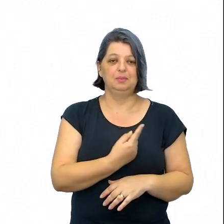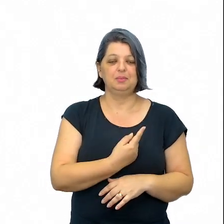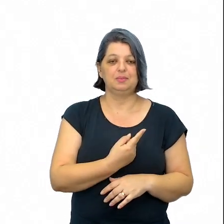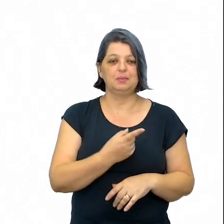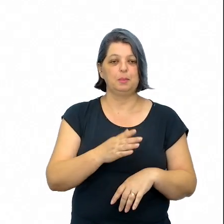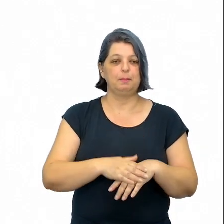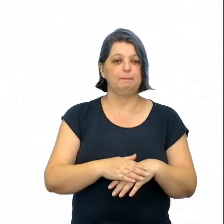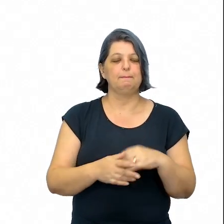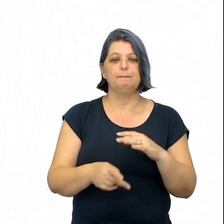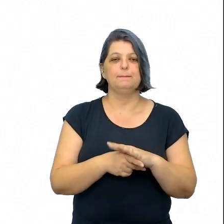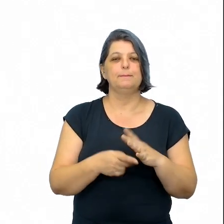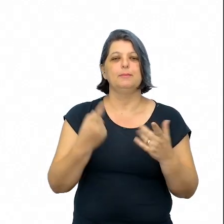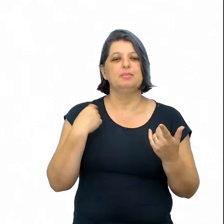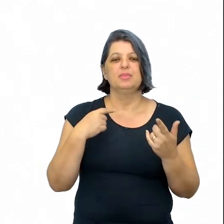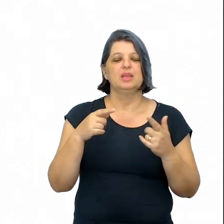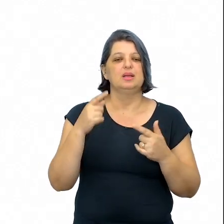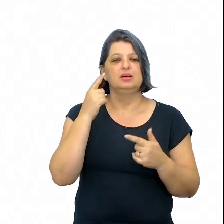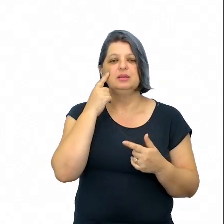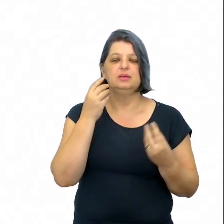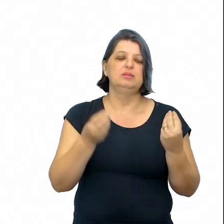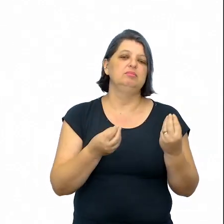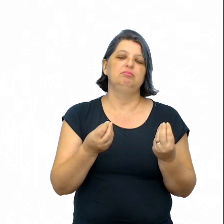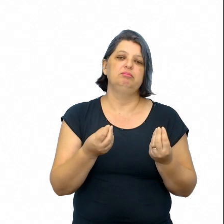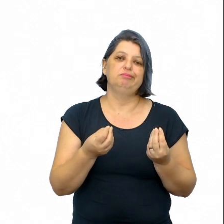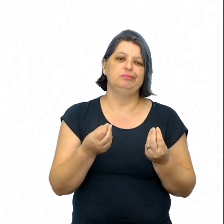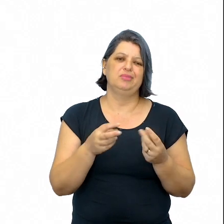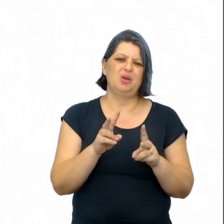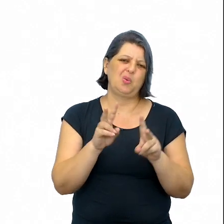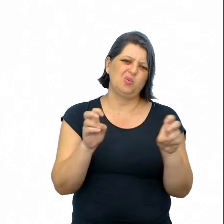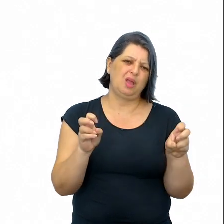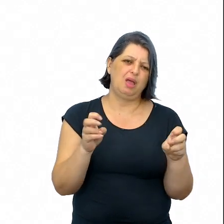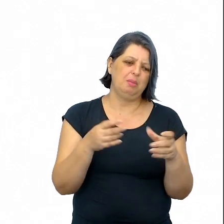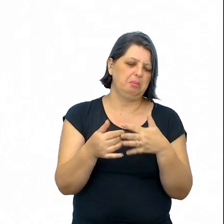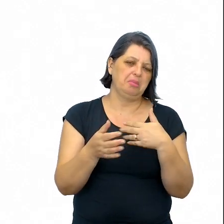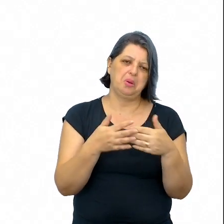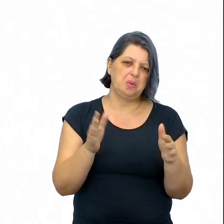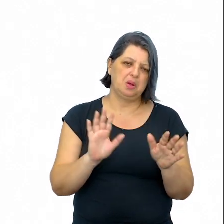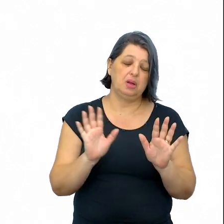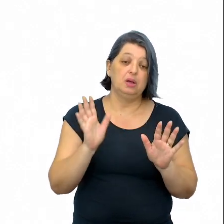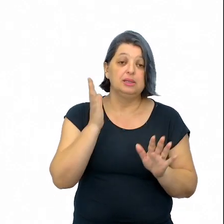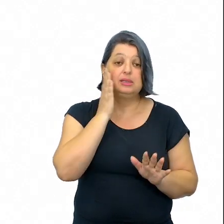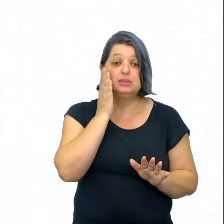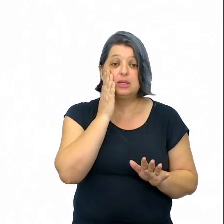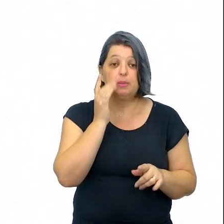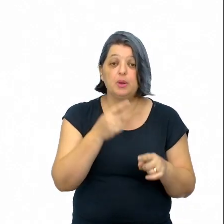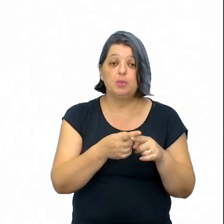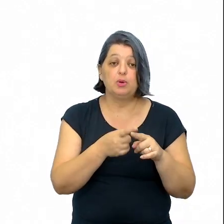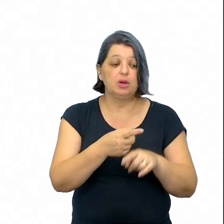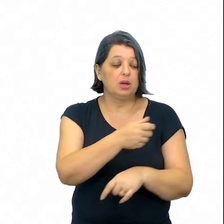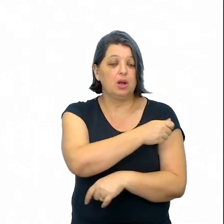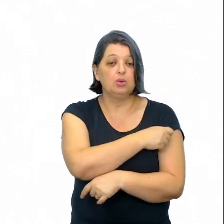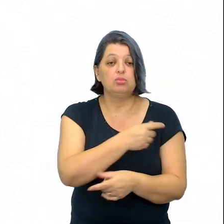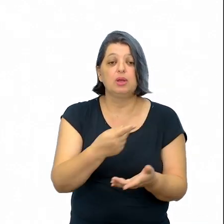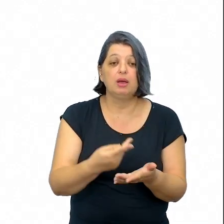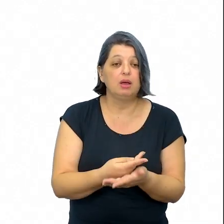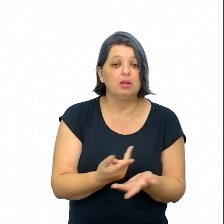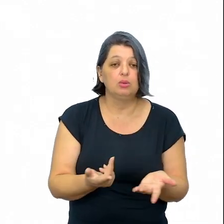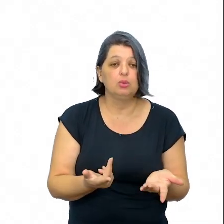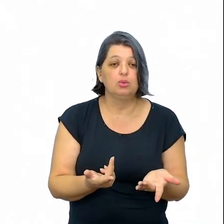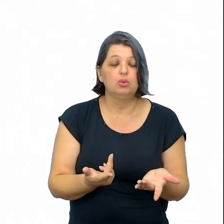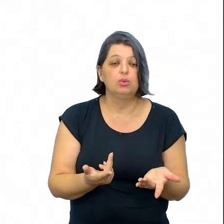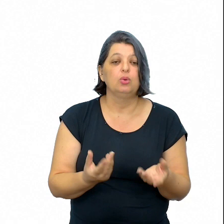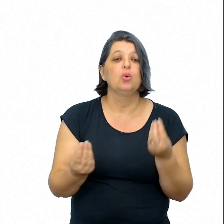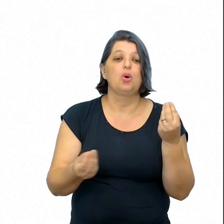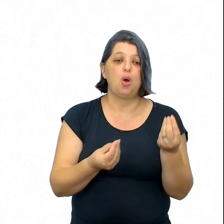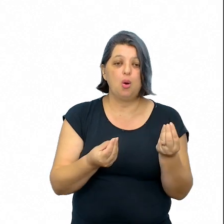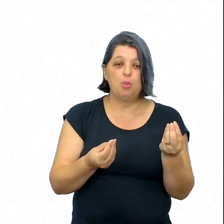da forma dos distratores. O distrator não é um termo aleatório, é saber por que o meu aluno está errando, aonde ele está confundindo. Então,